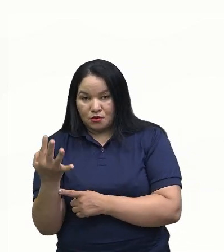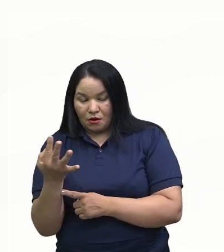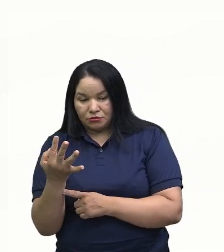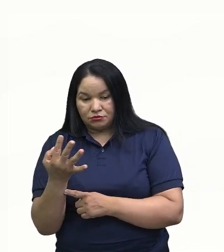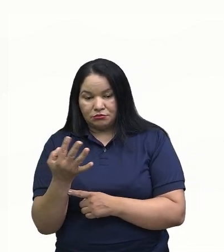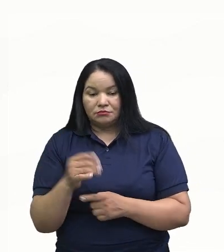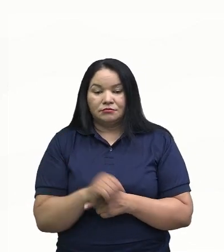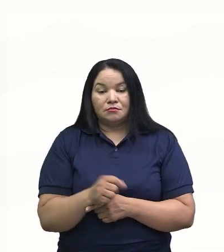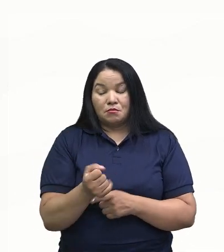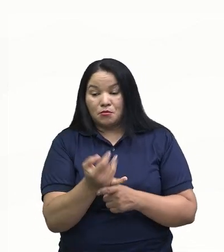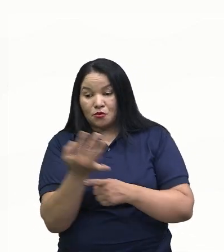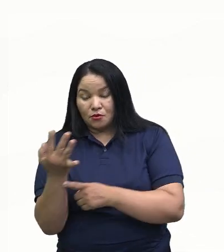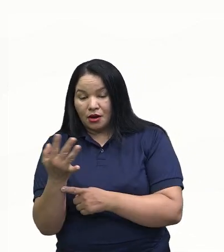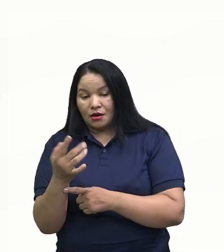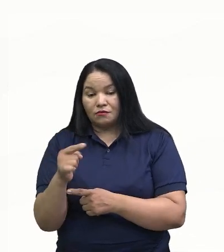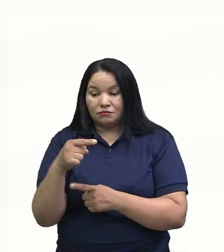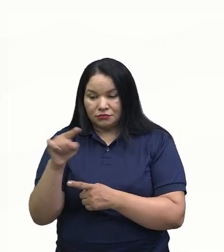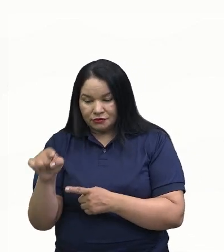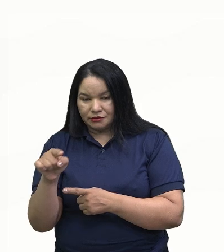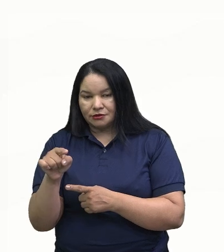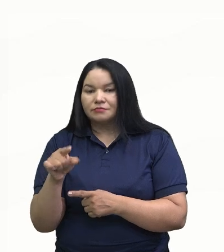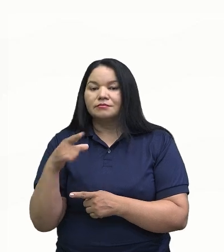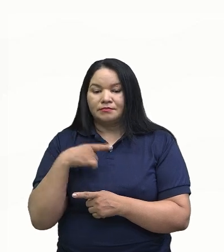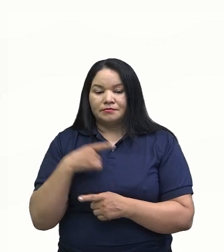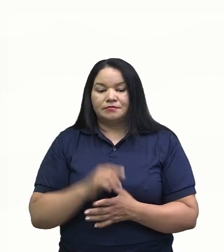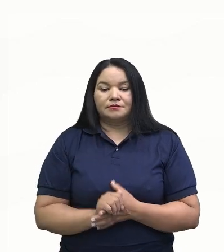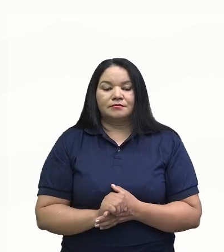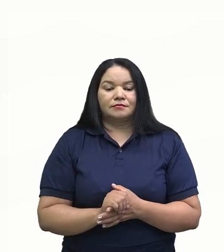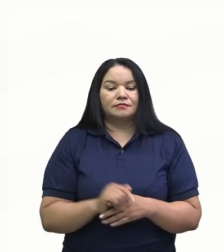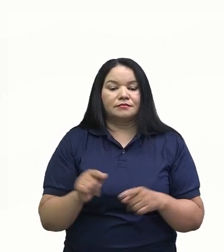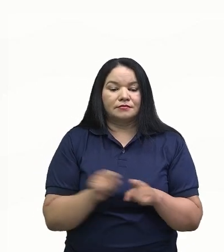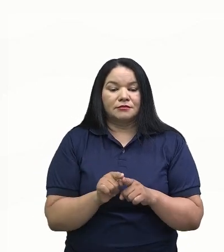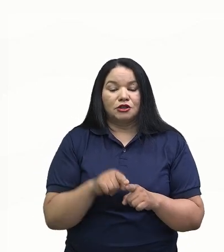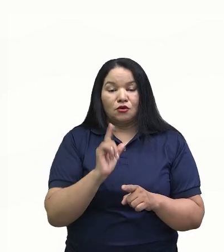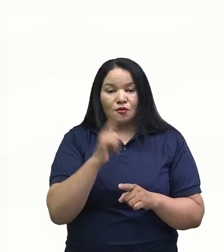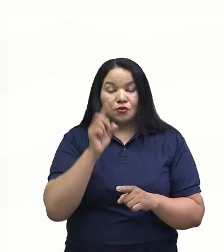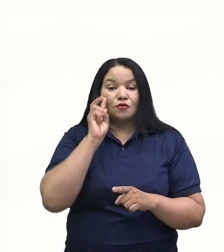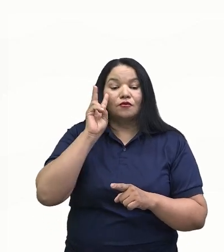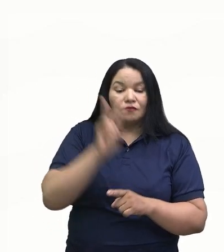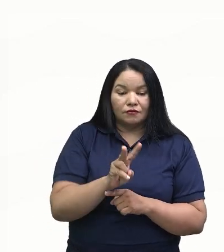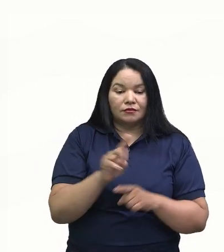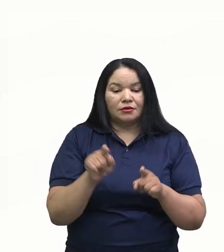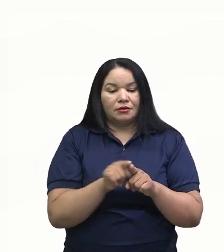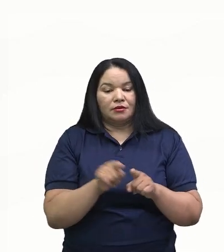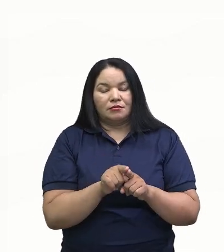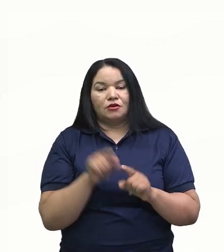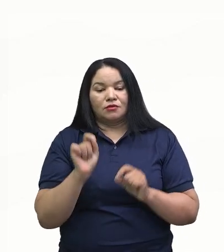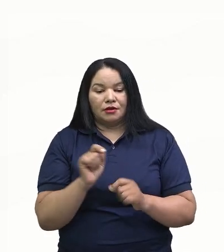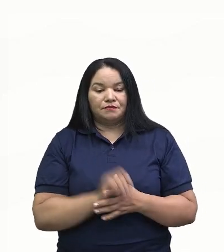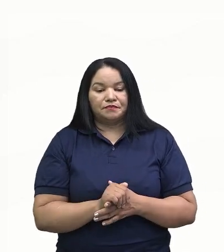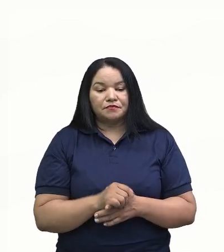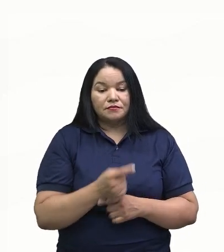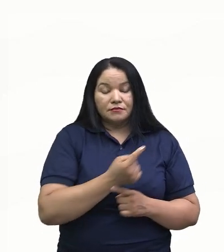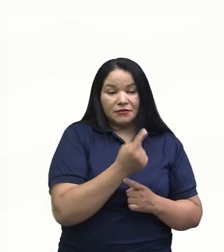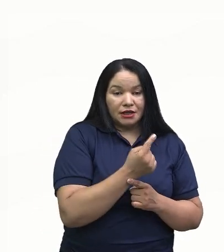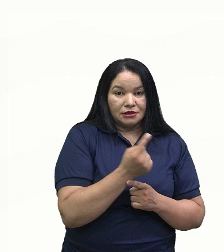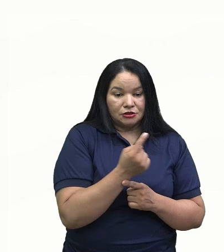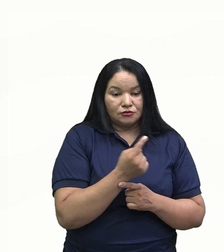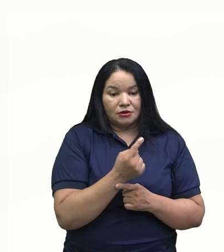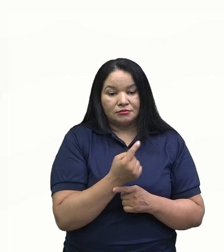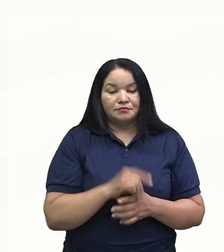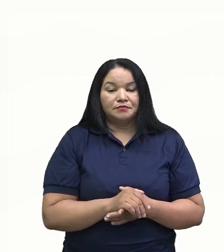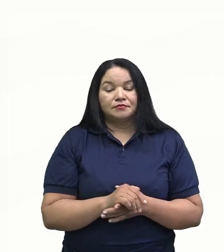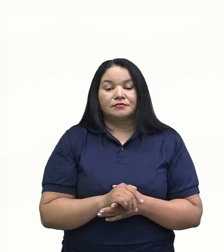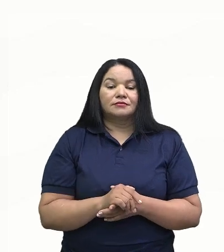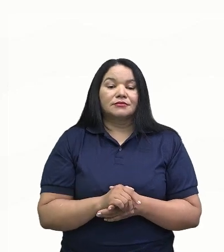no tem. E também no verbo ver, né? Que é o verbo vir,